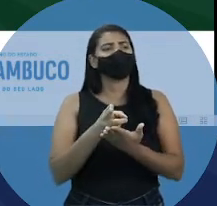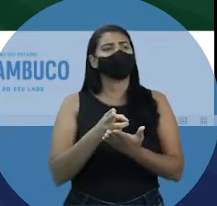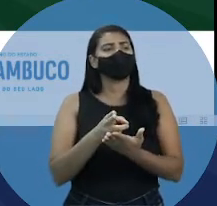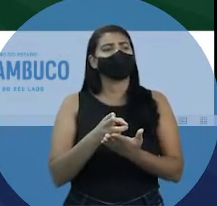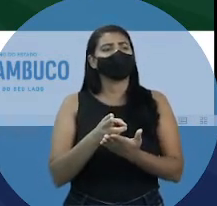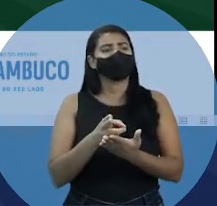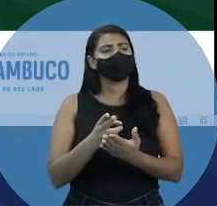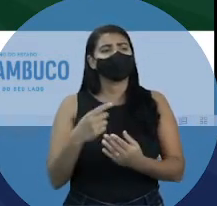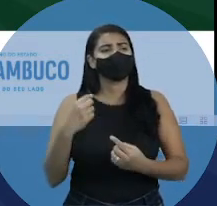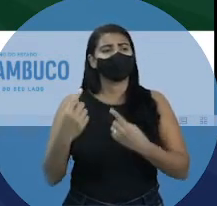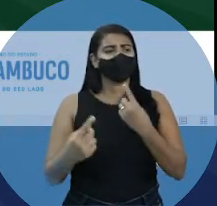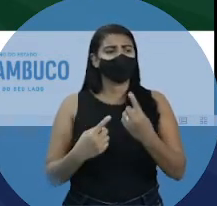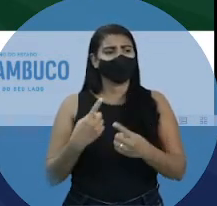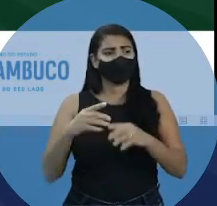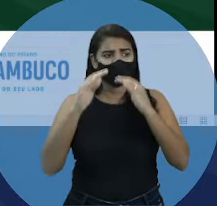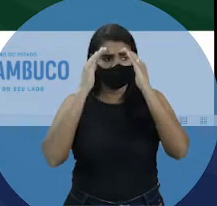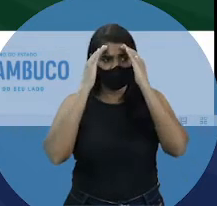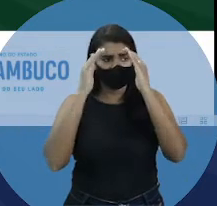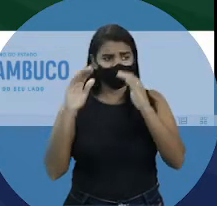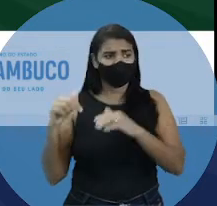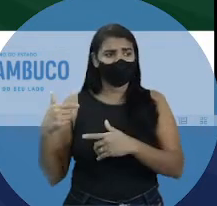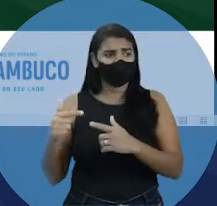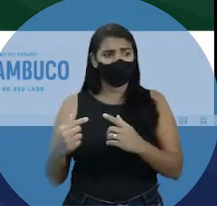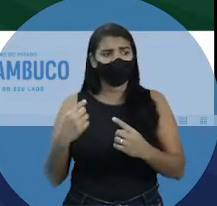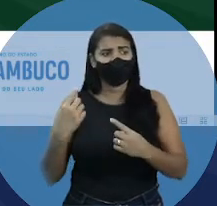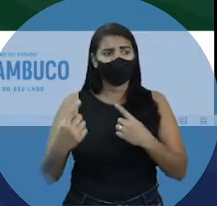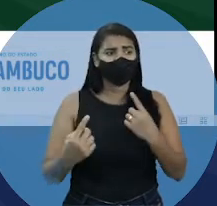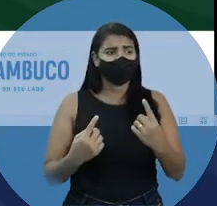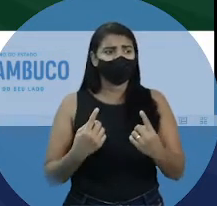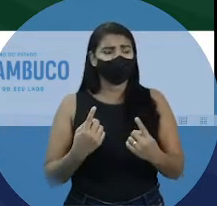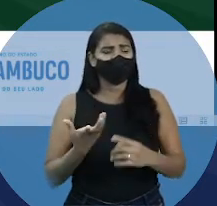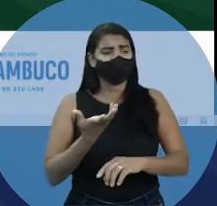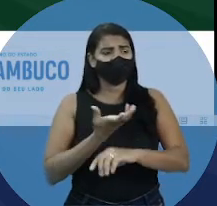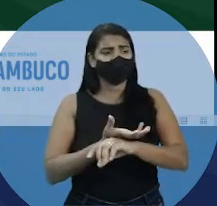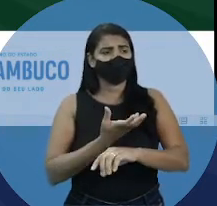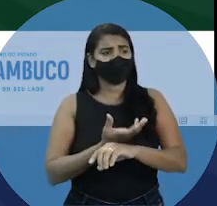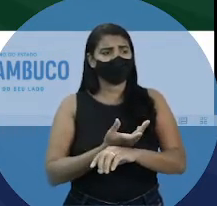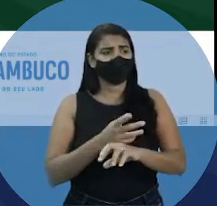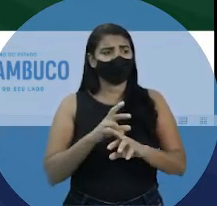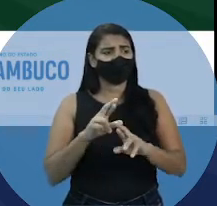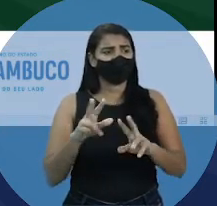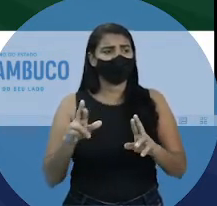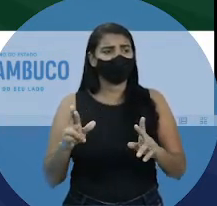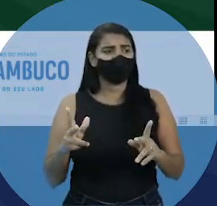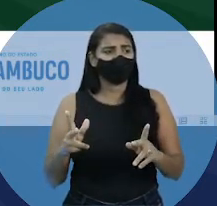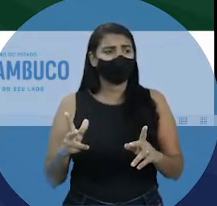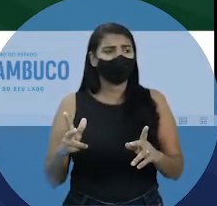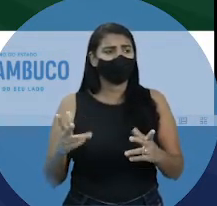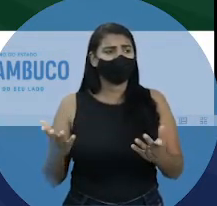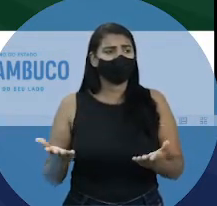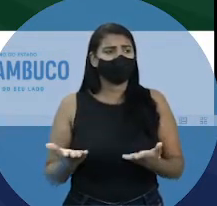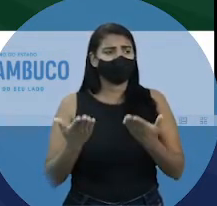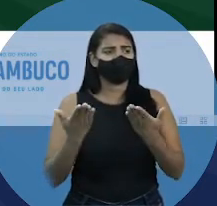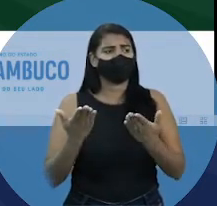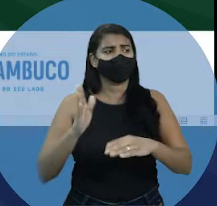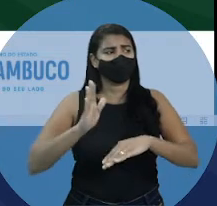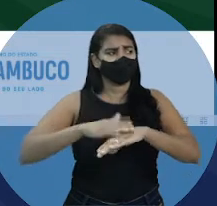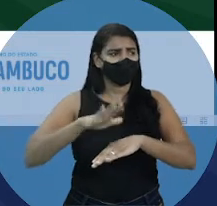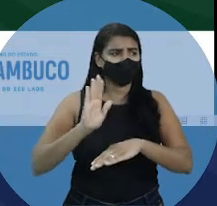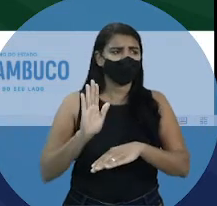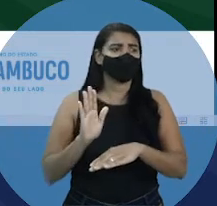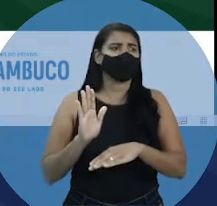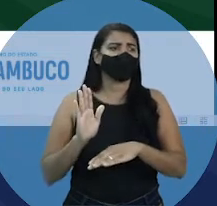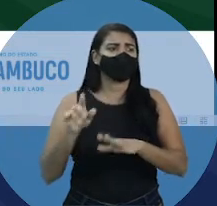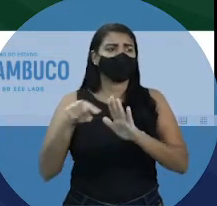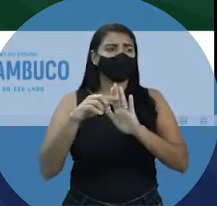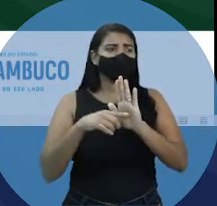cada uma respeitando e trabalhando, e é que está cada vez mais esse projeto